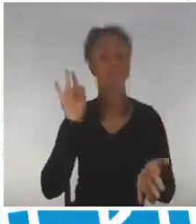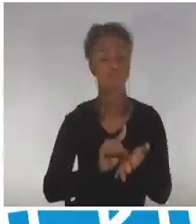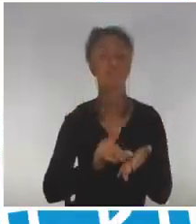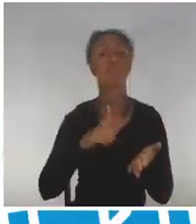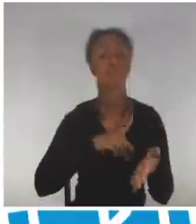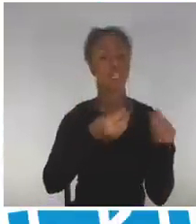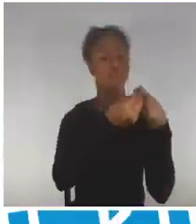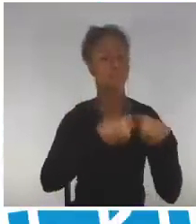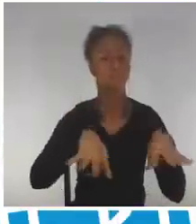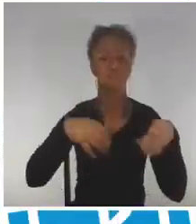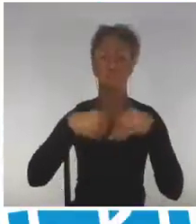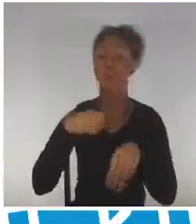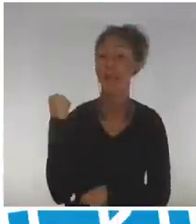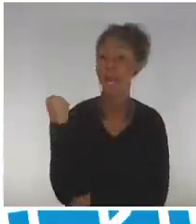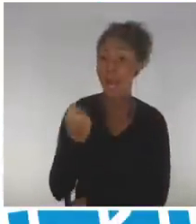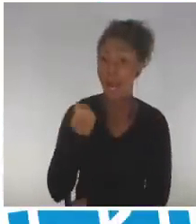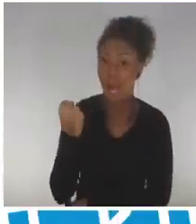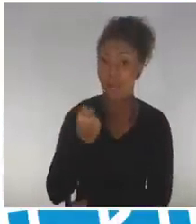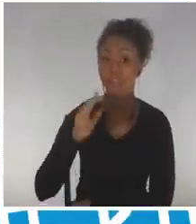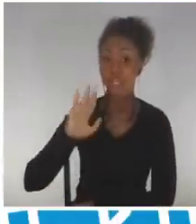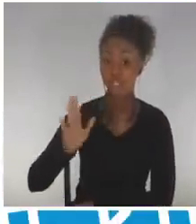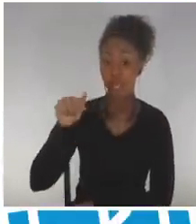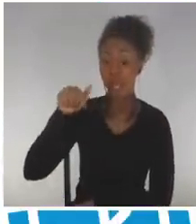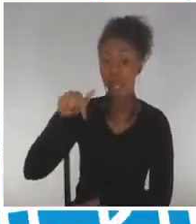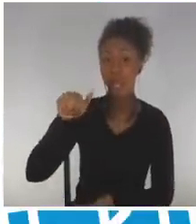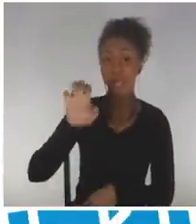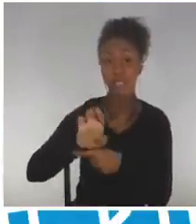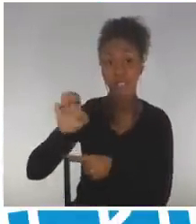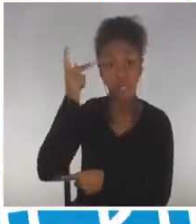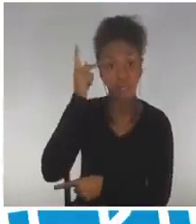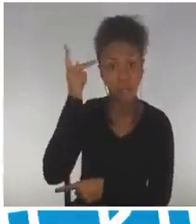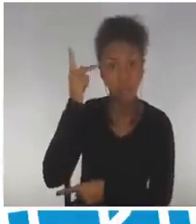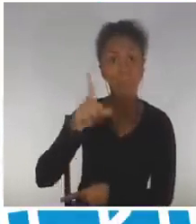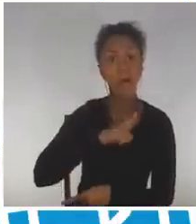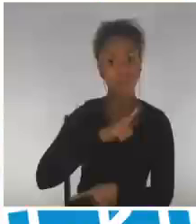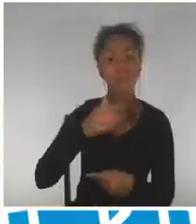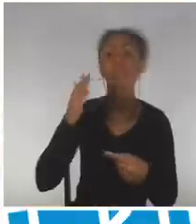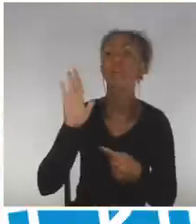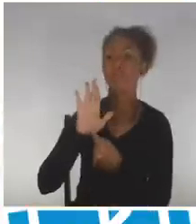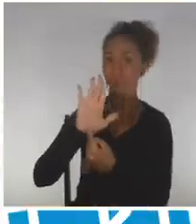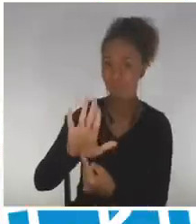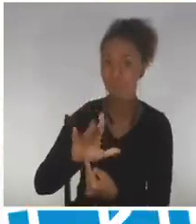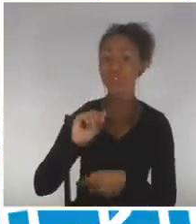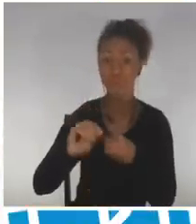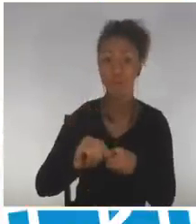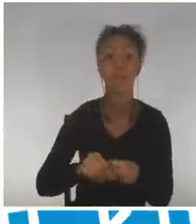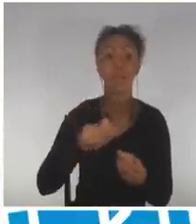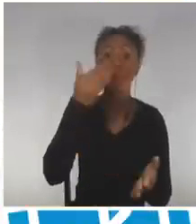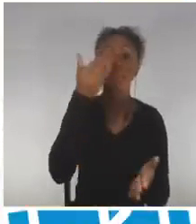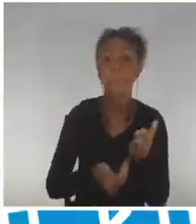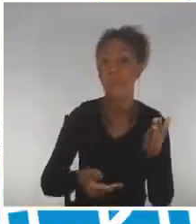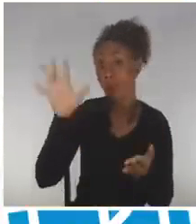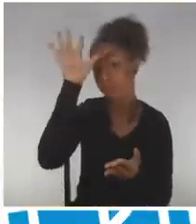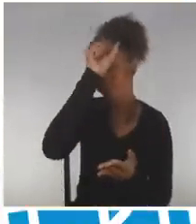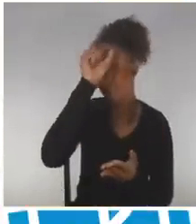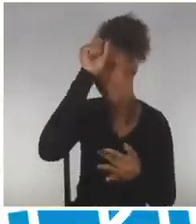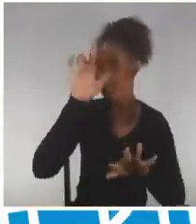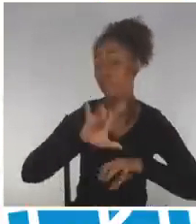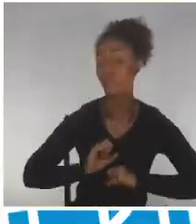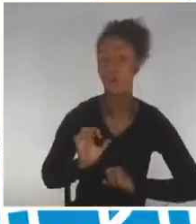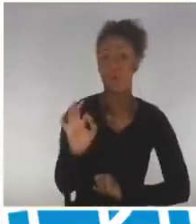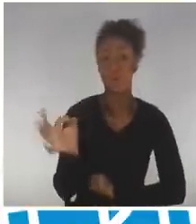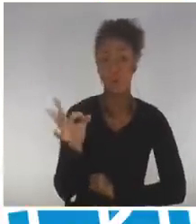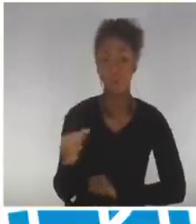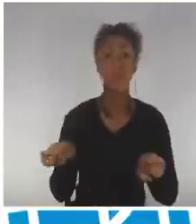Nós temos uma avaliação já feita em São Paulo que mostra as perdas de aprendizagens terríveis. Temos o trabalho do próprio